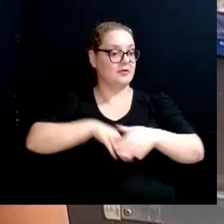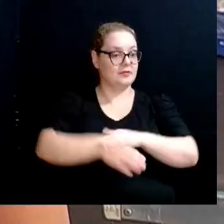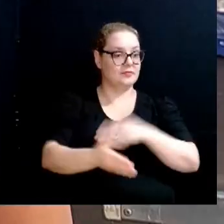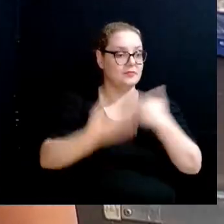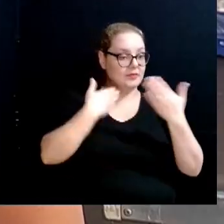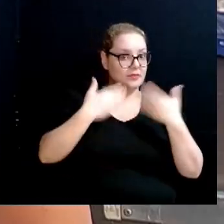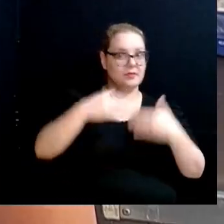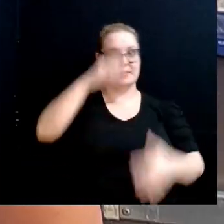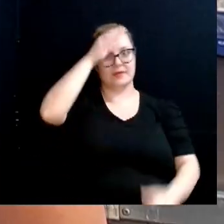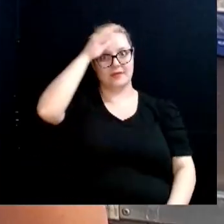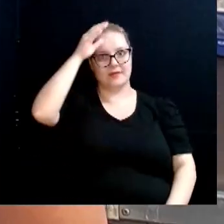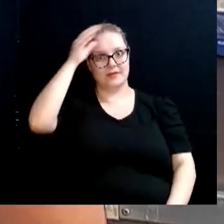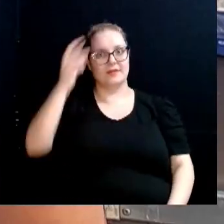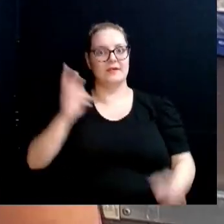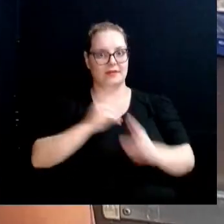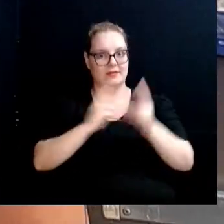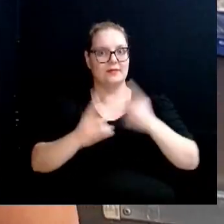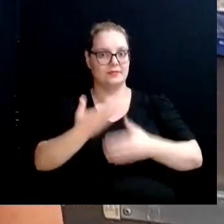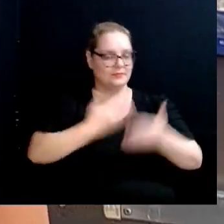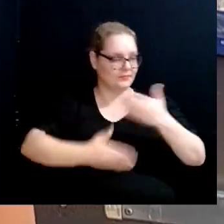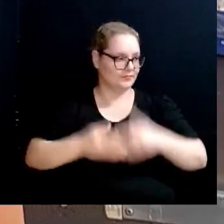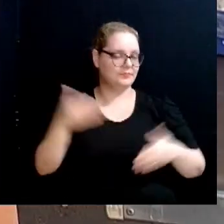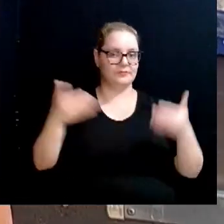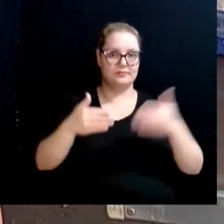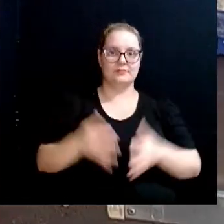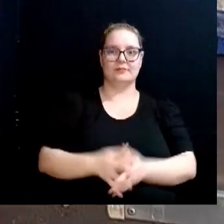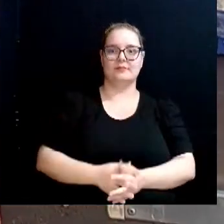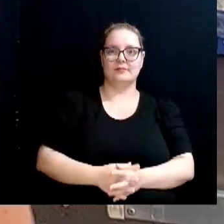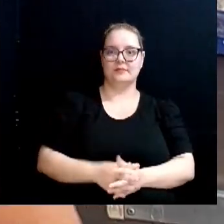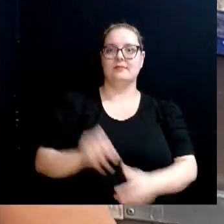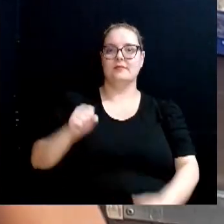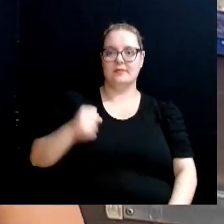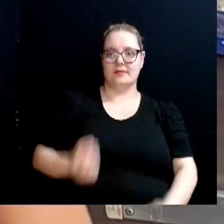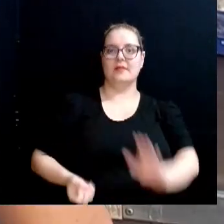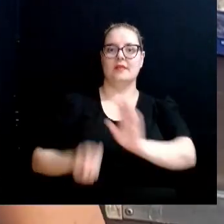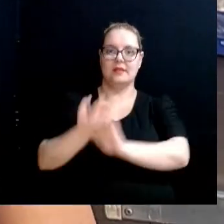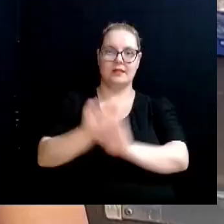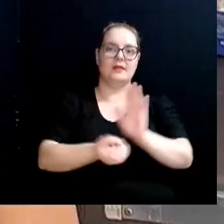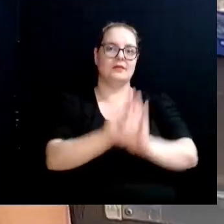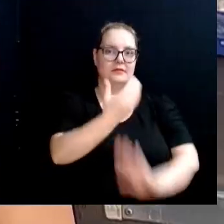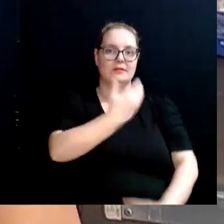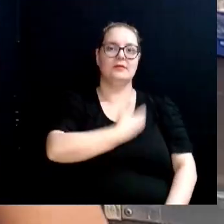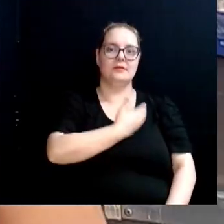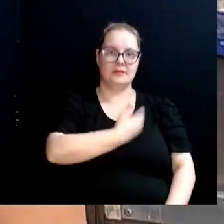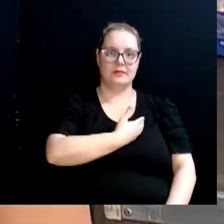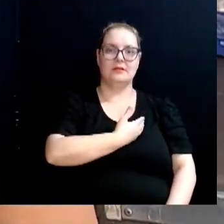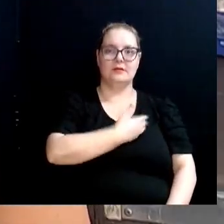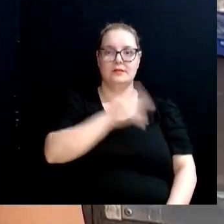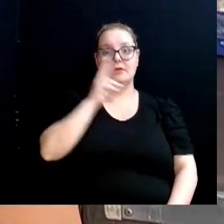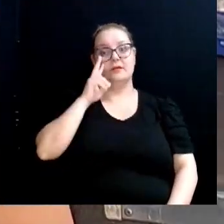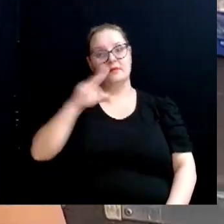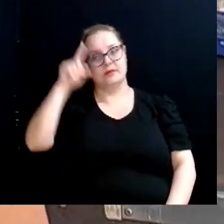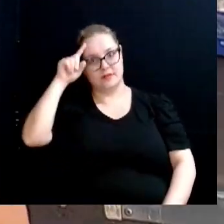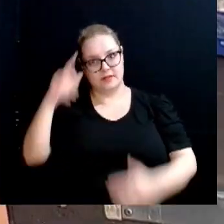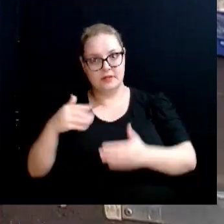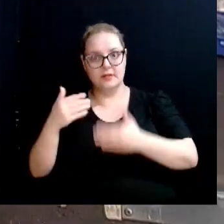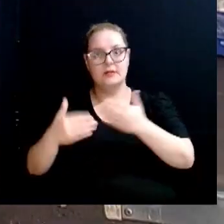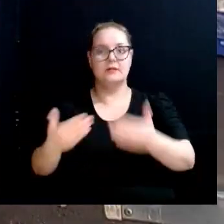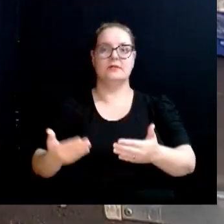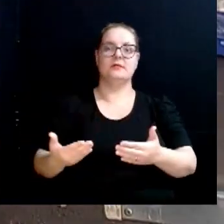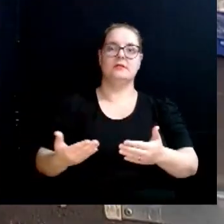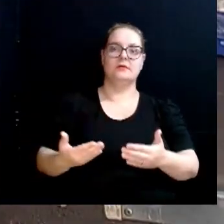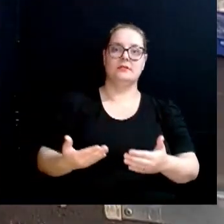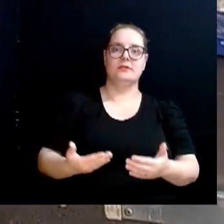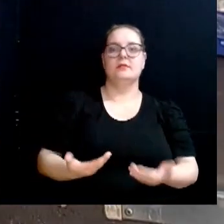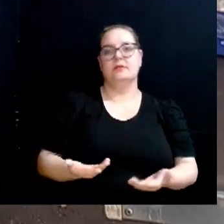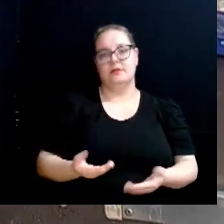uma relação de troca com quem frequenta? Sim, você vai criando uma amizade, né, com as pessoas. Você vai vendo todos os dias, você está cuidando, querendo ou não, da alimentação